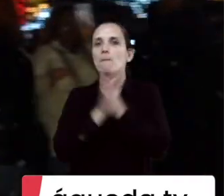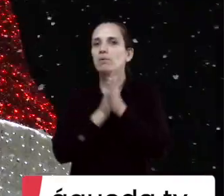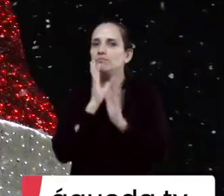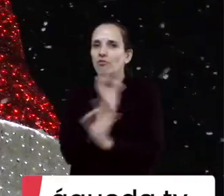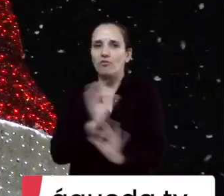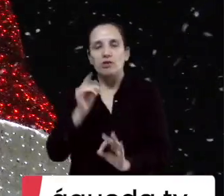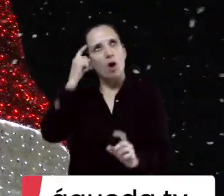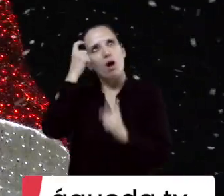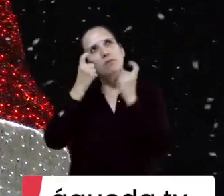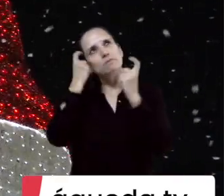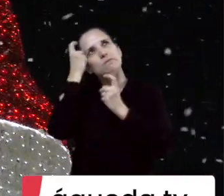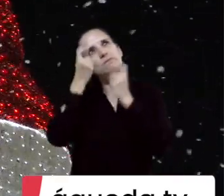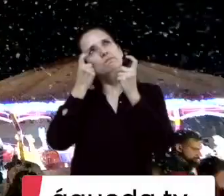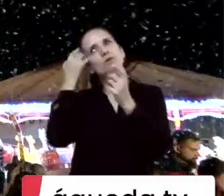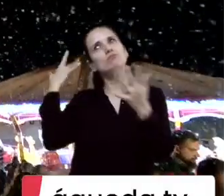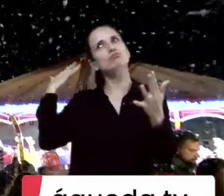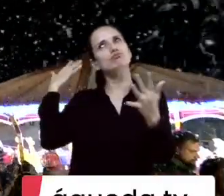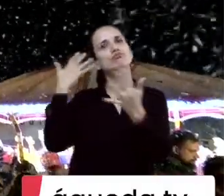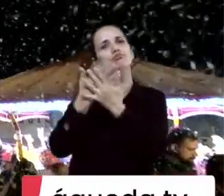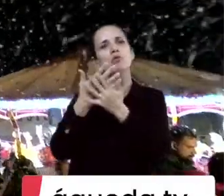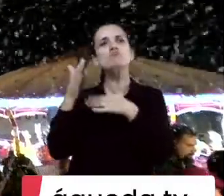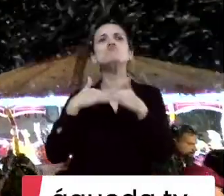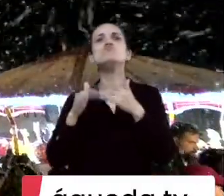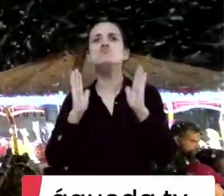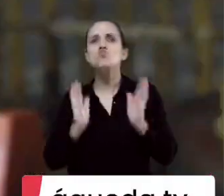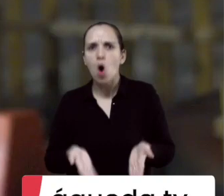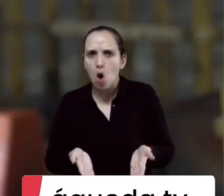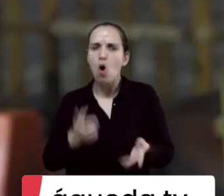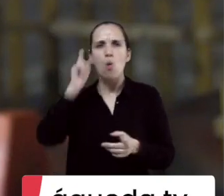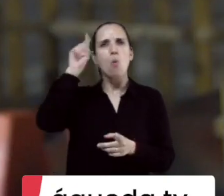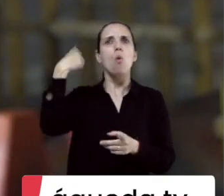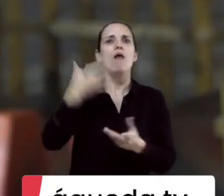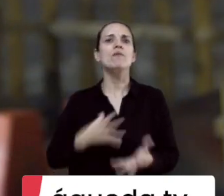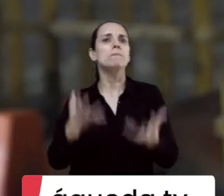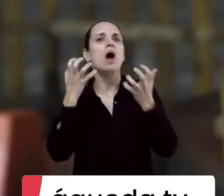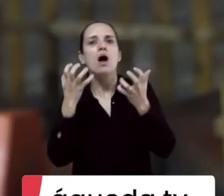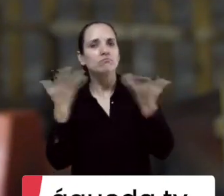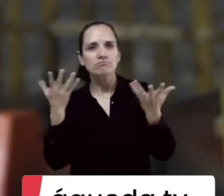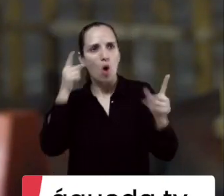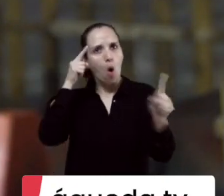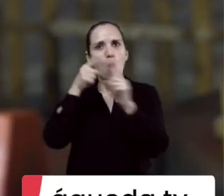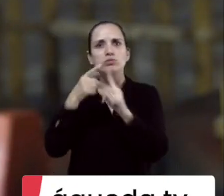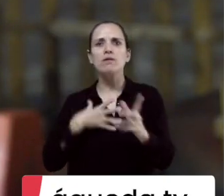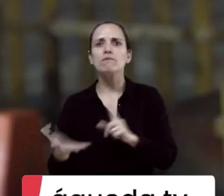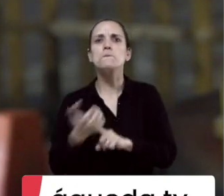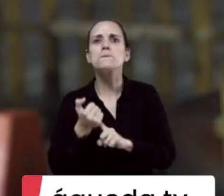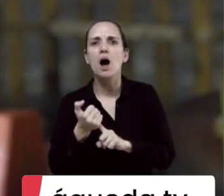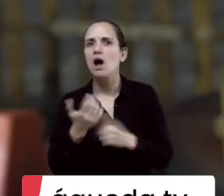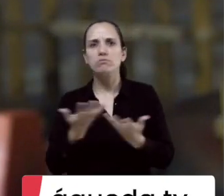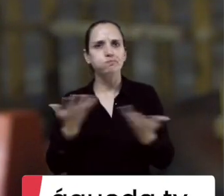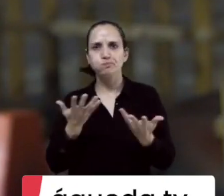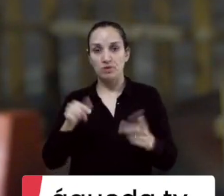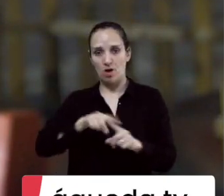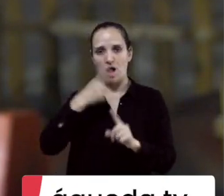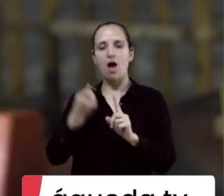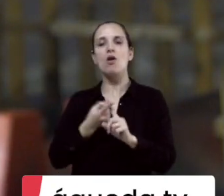oportunidade para se fazer alguma reflexão sobre o que já fizemos e sobre o que queremos concretizar no próximo ano, as metas que queremos alcançar. Neste